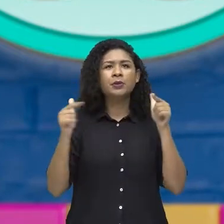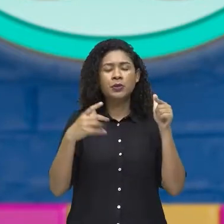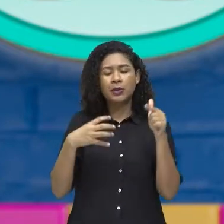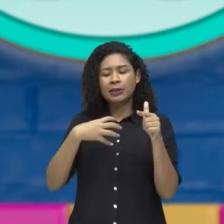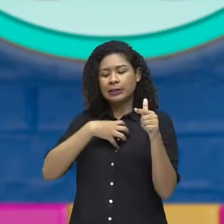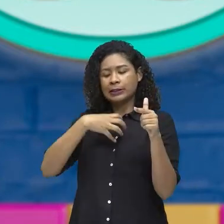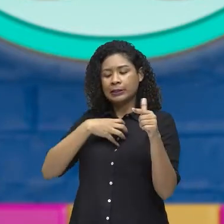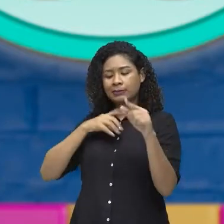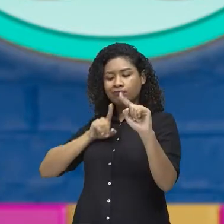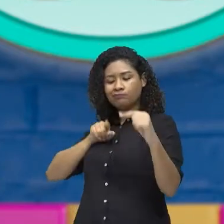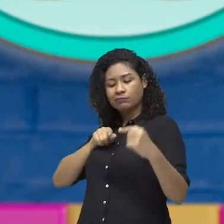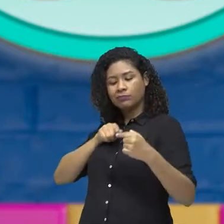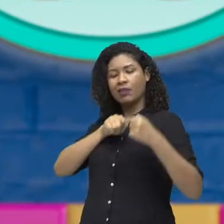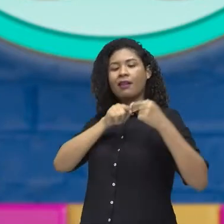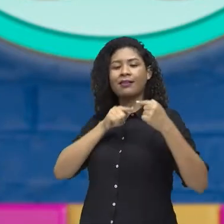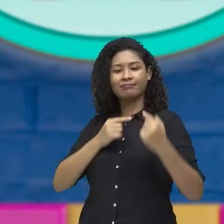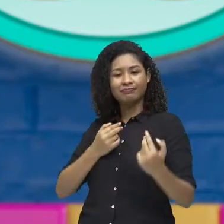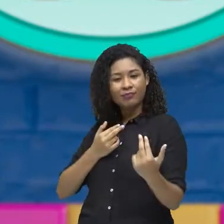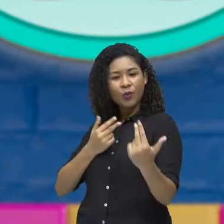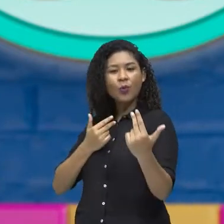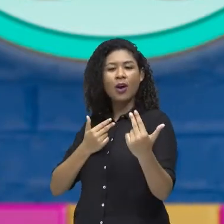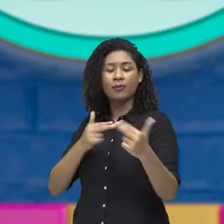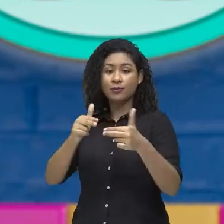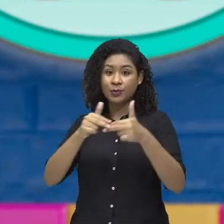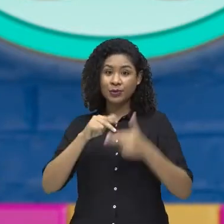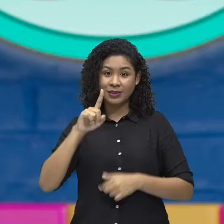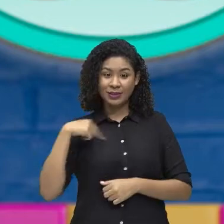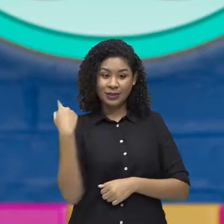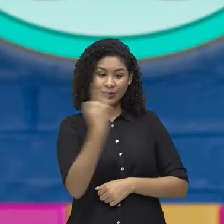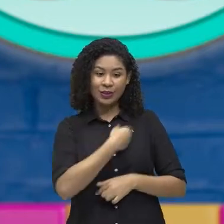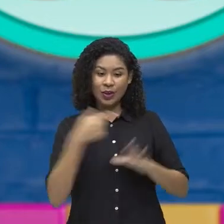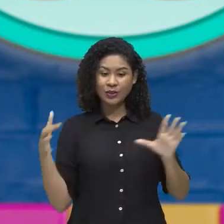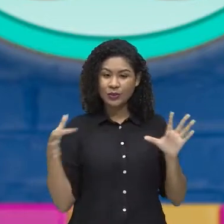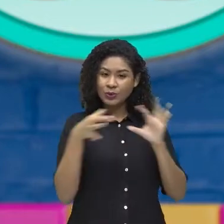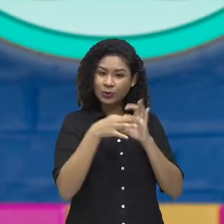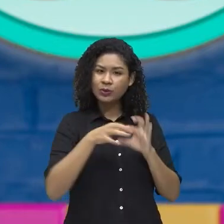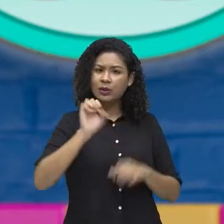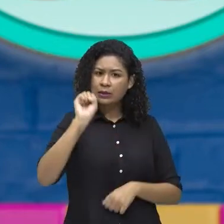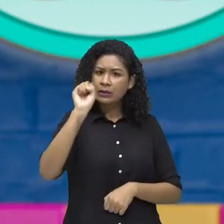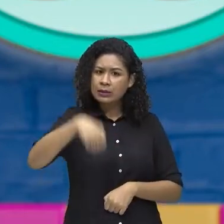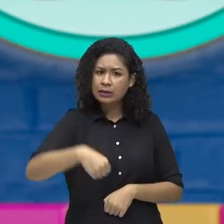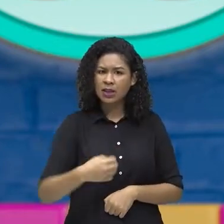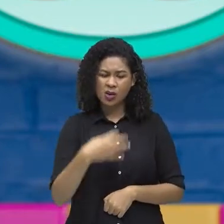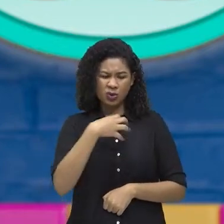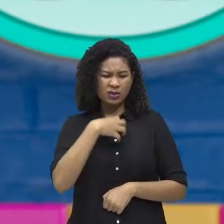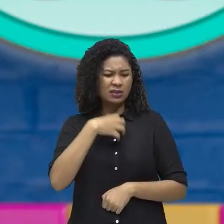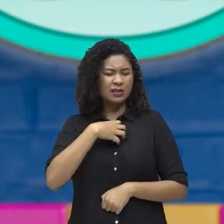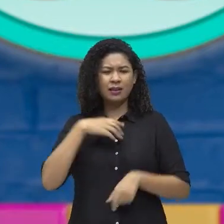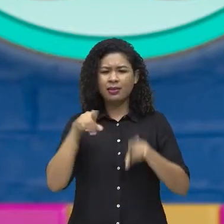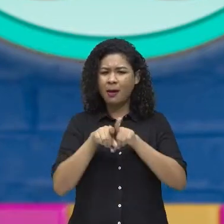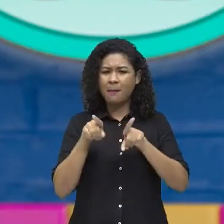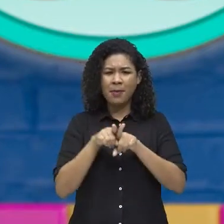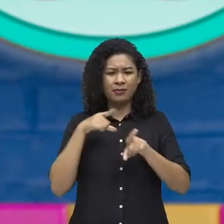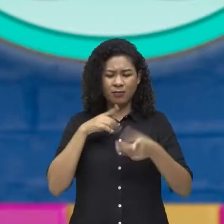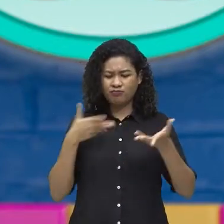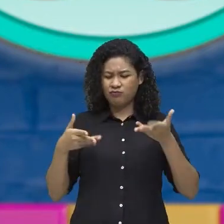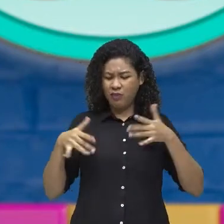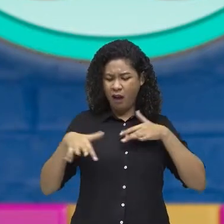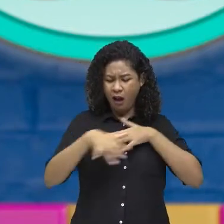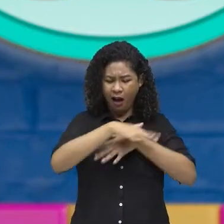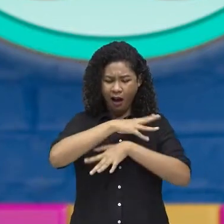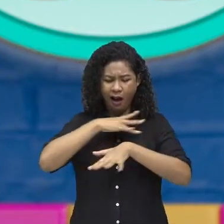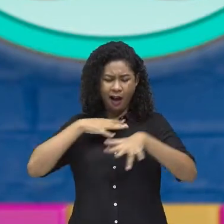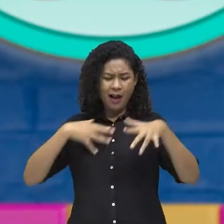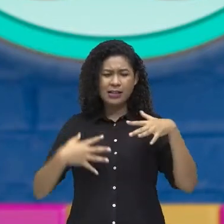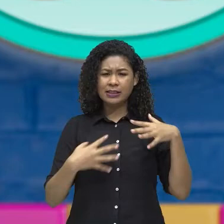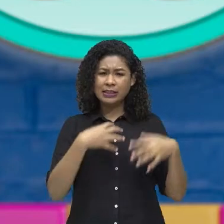sentimentos. Então estamos todos conectados numa única rede, num único aspecto, os nossos sentimentos se conversam dentro dos nossos